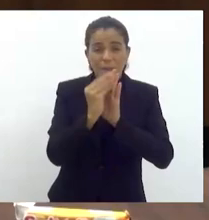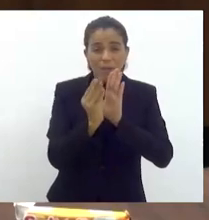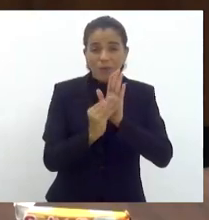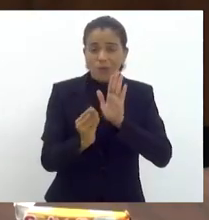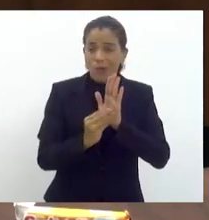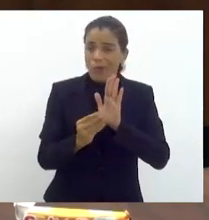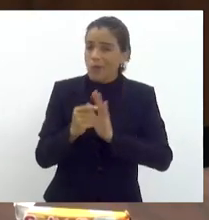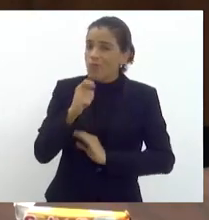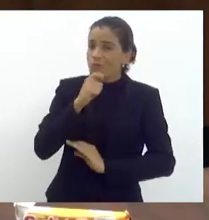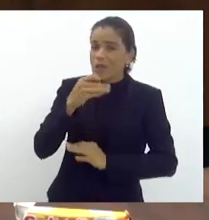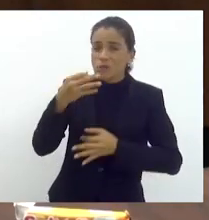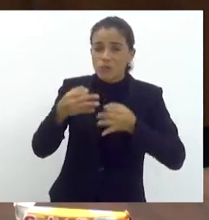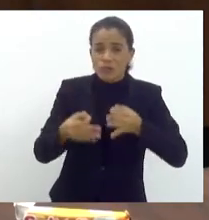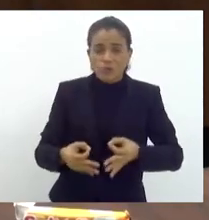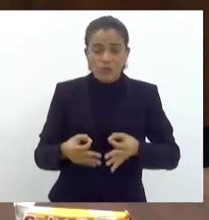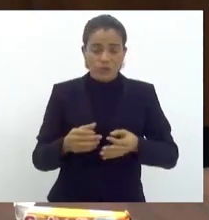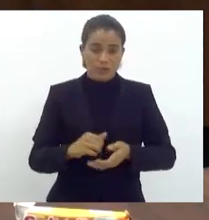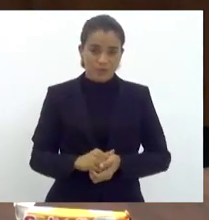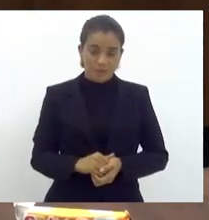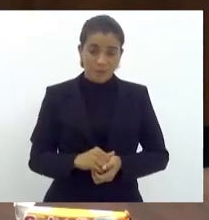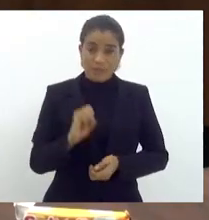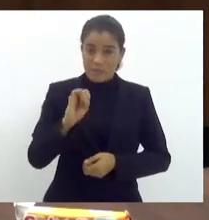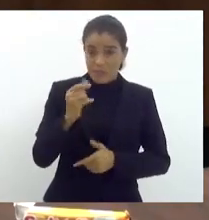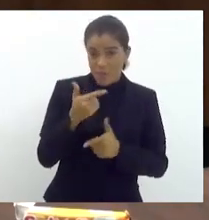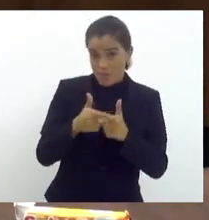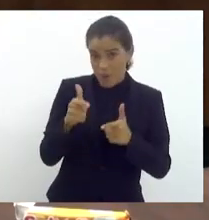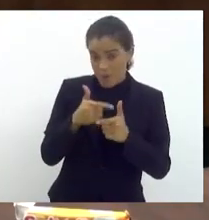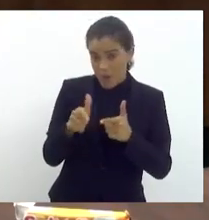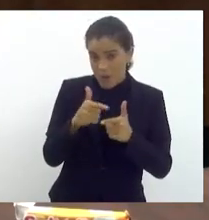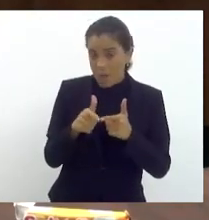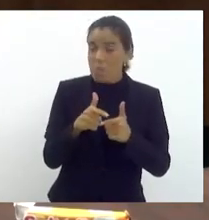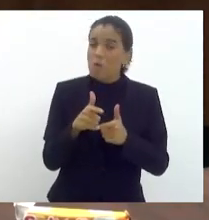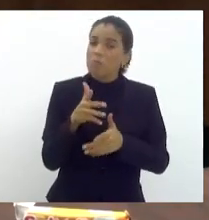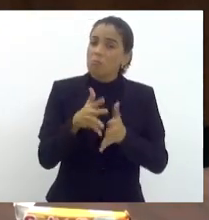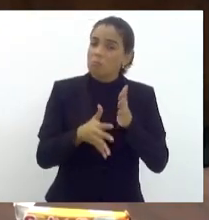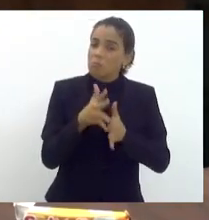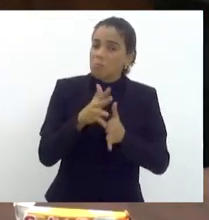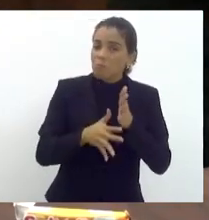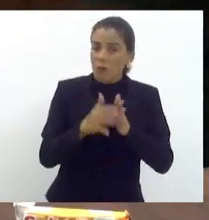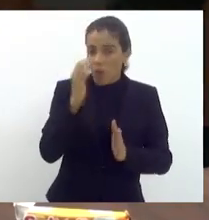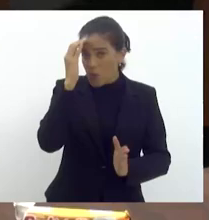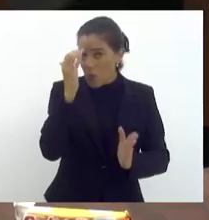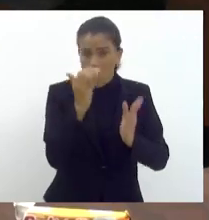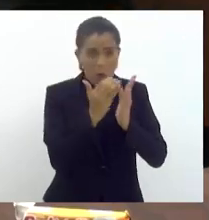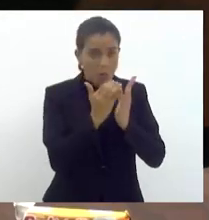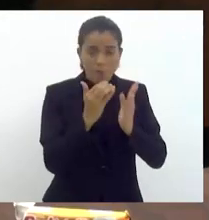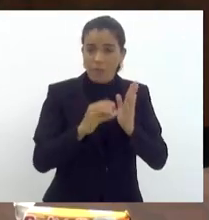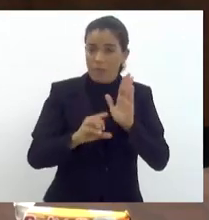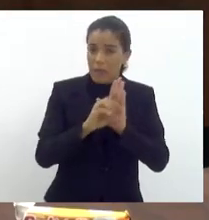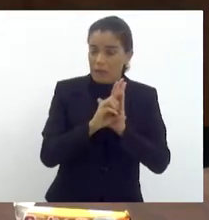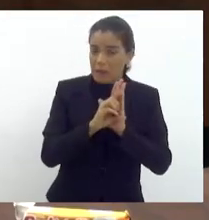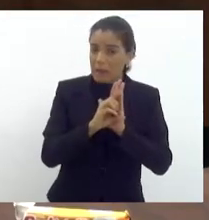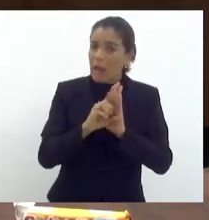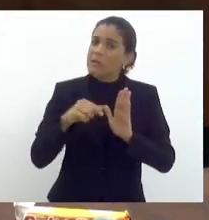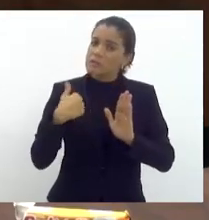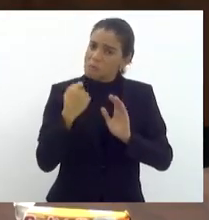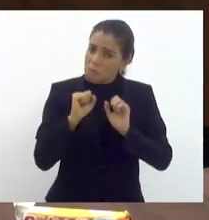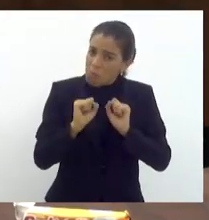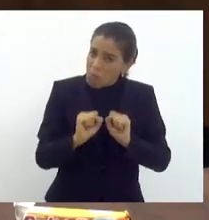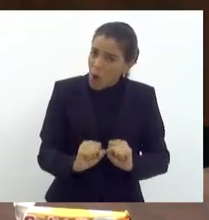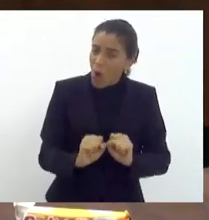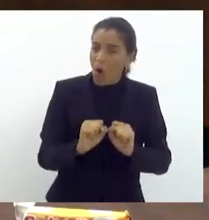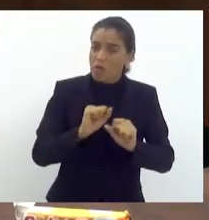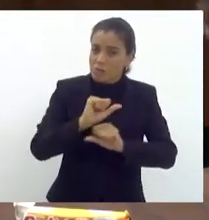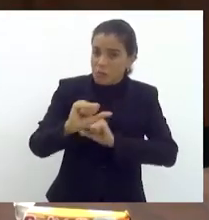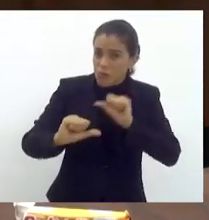se há algum problema que possa acarretar o não cumprimento da lei eu não aplicabilidade Nós podemos corrigi-la